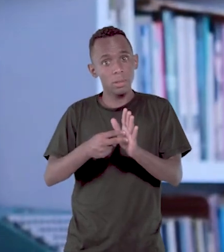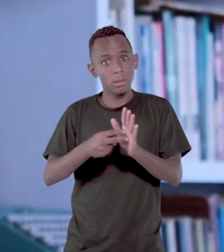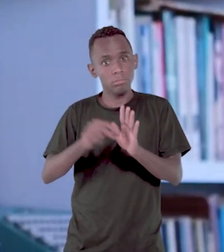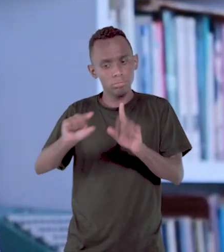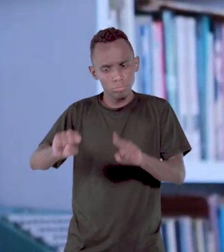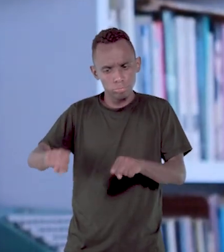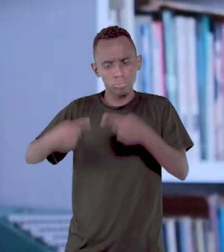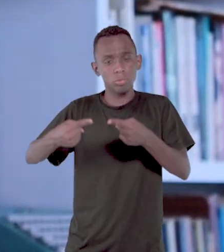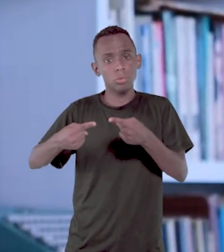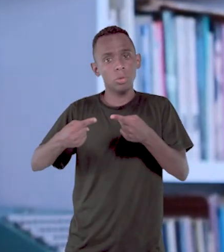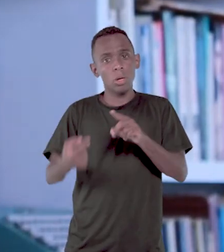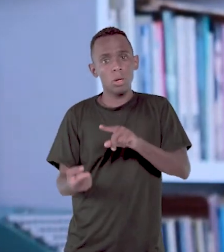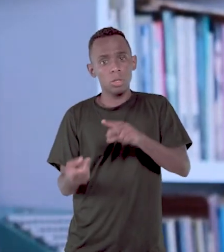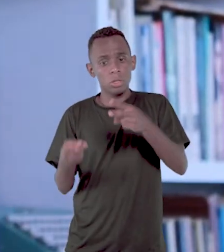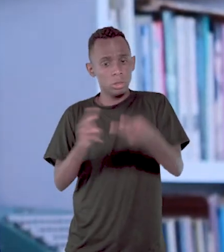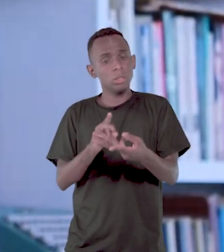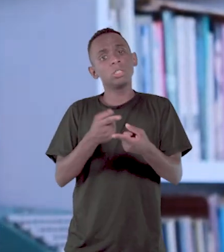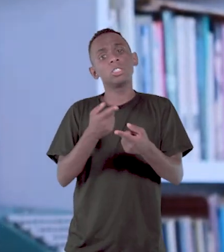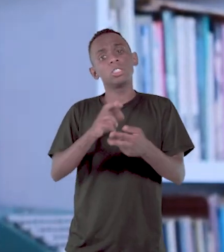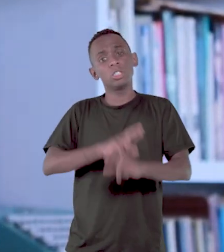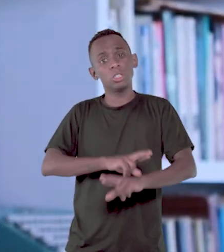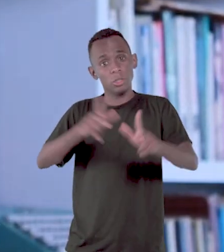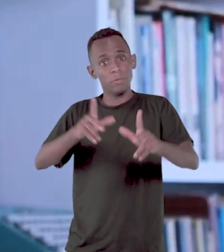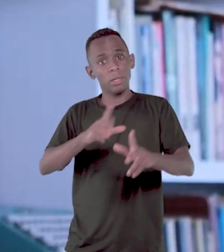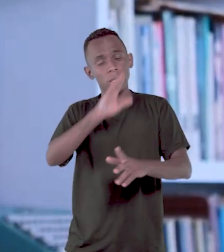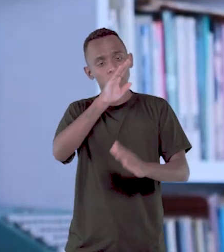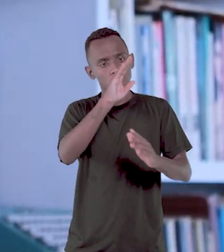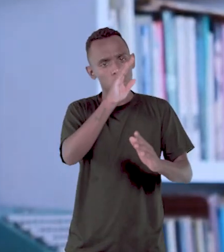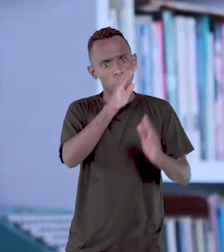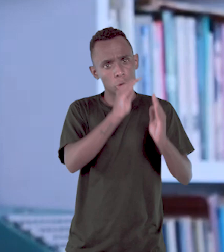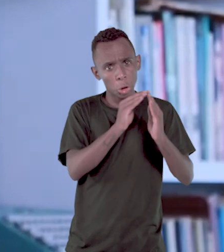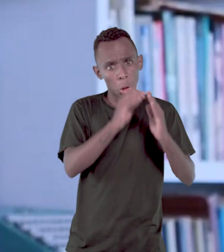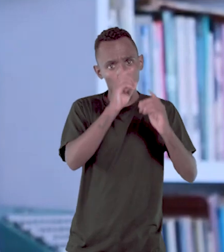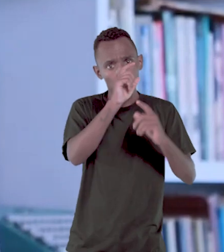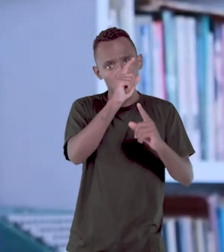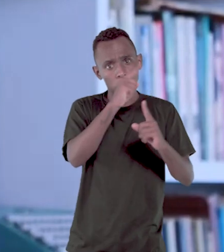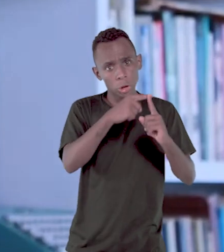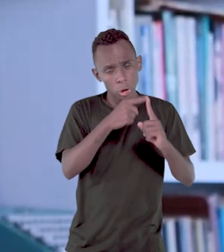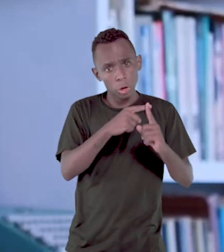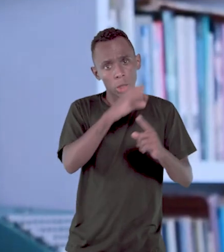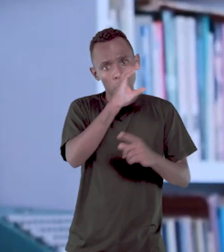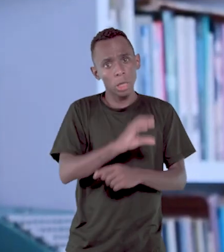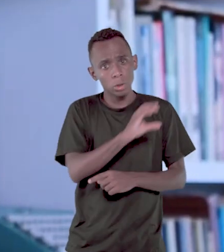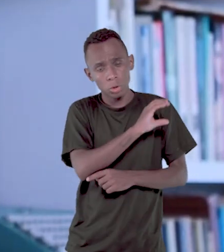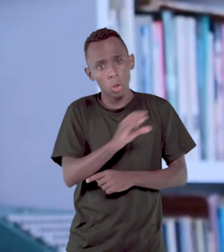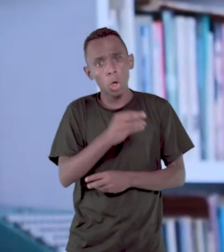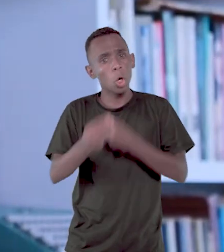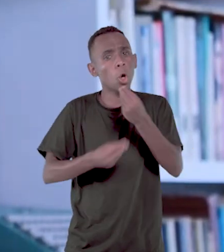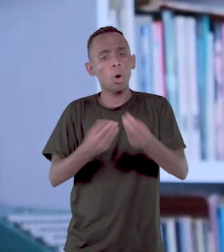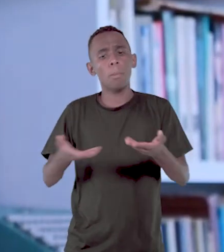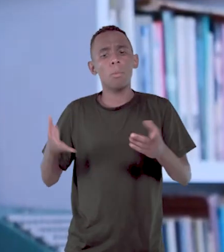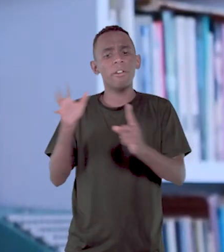oposição, em certa medida, à religião católica, influenciou a literatura?